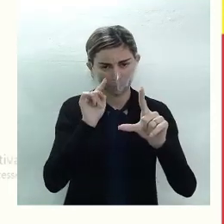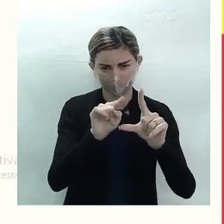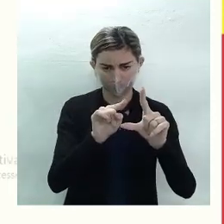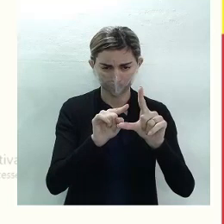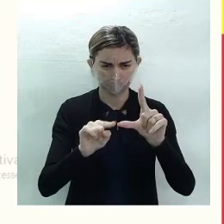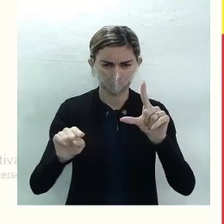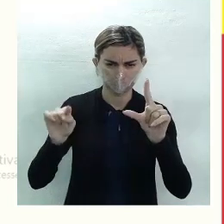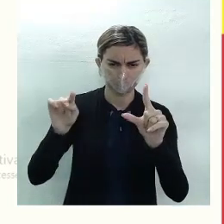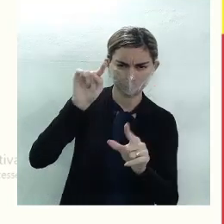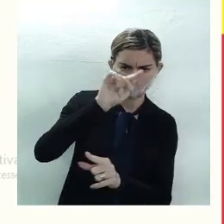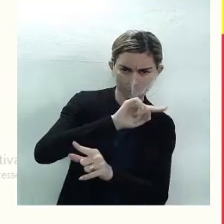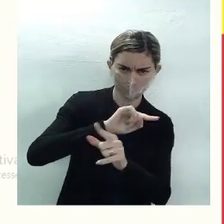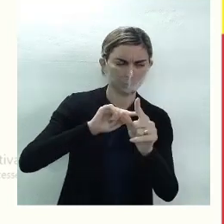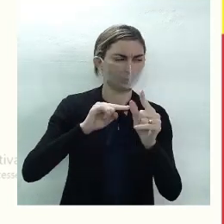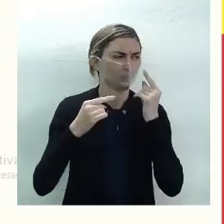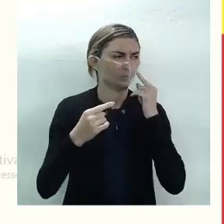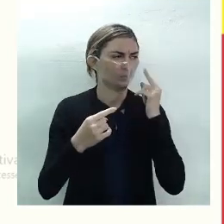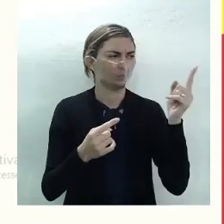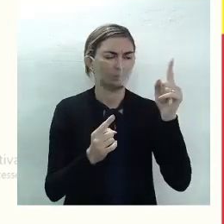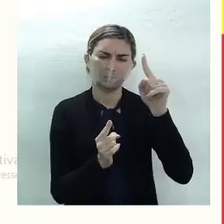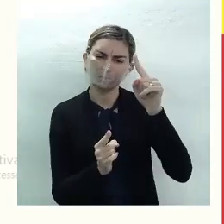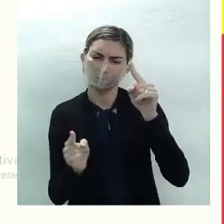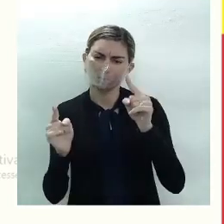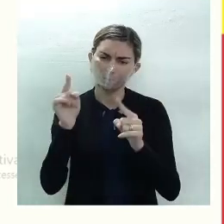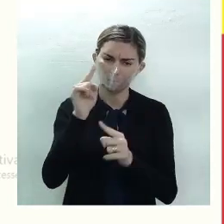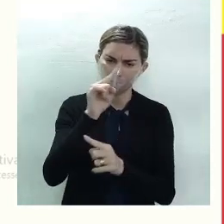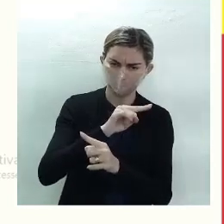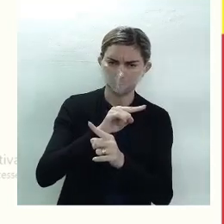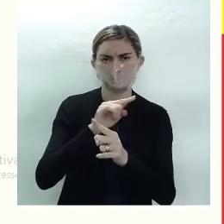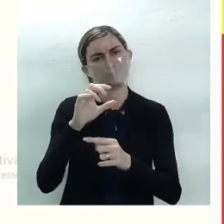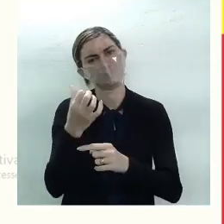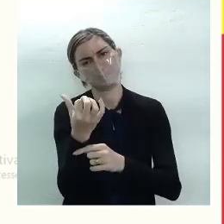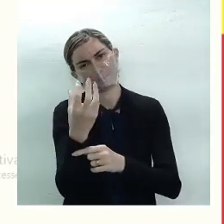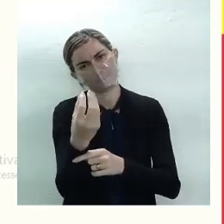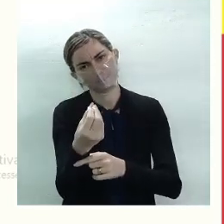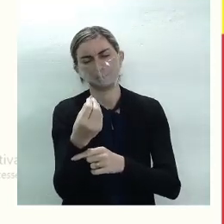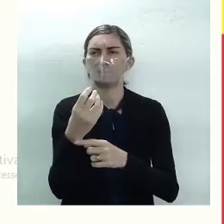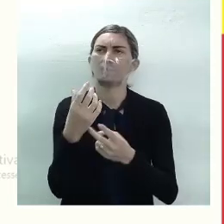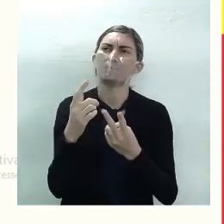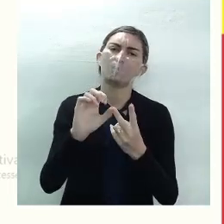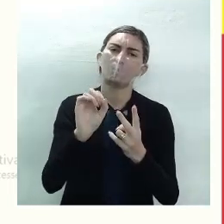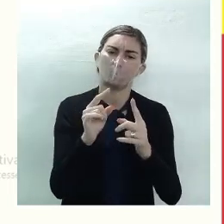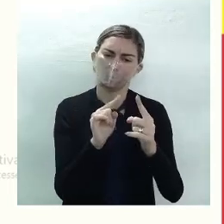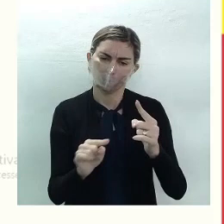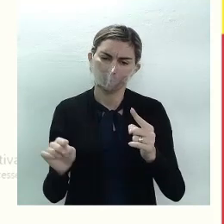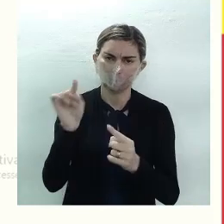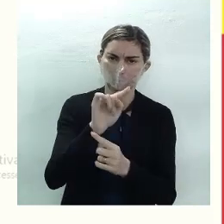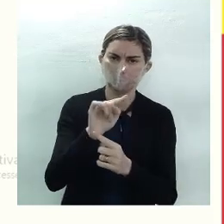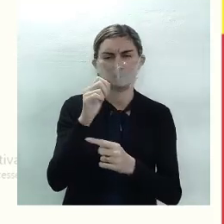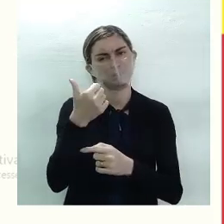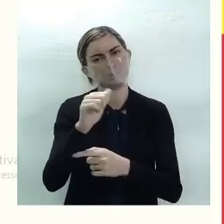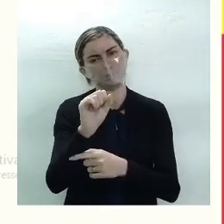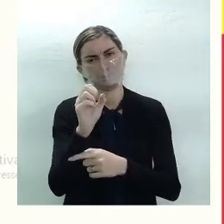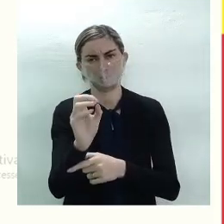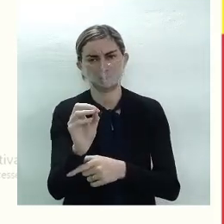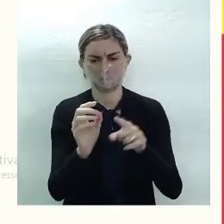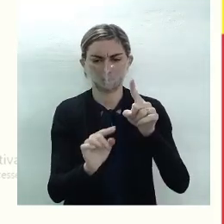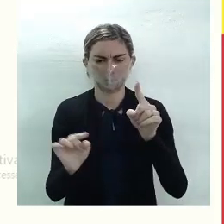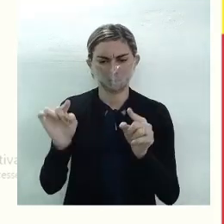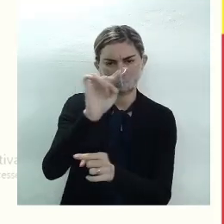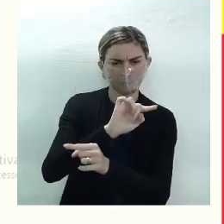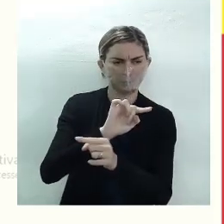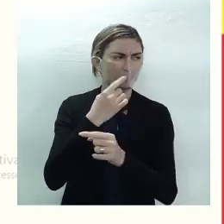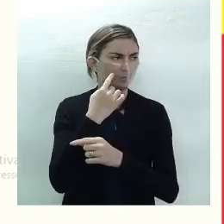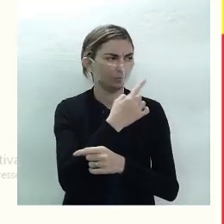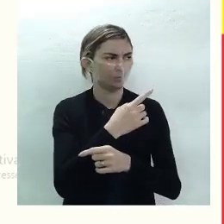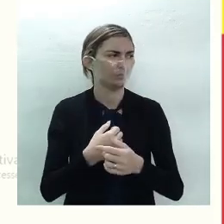vai girar. Então, ó, ou o ponto vai fazer uma rotação de 60 graus, ou o ponto vai fazer uma rotação de 180. Então, vou fazer isso e